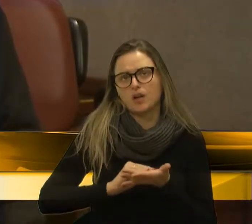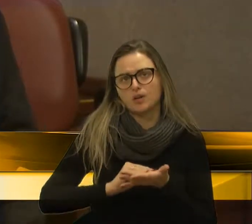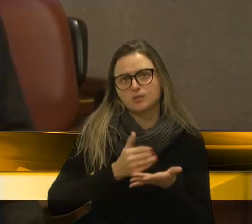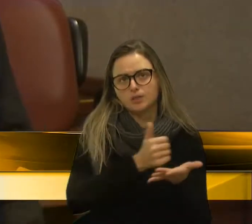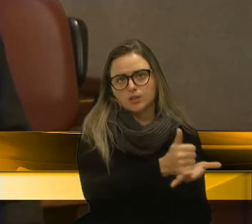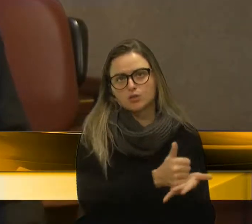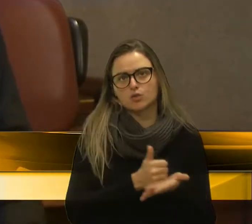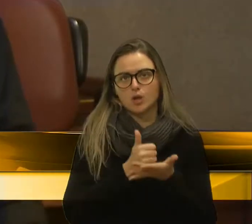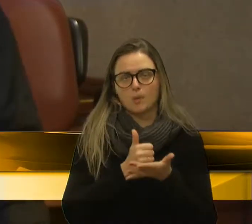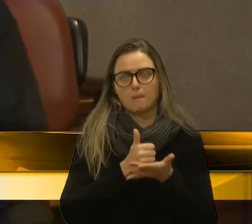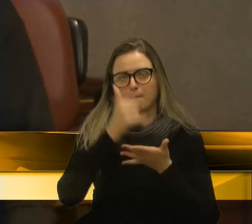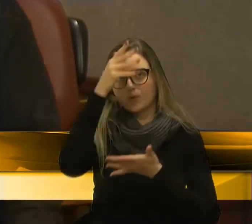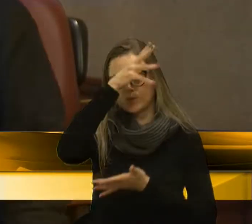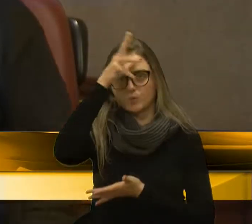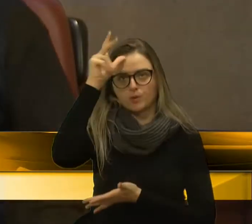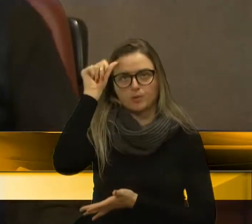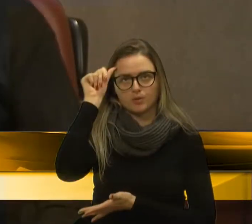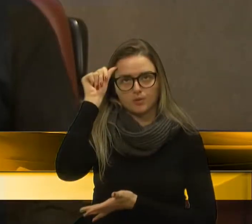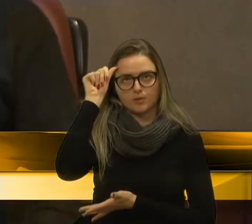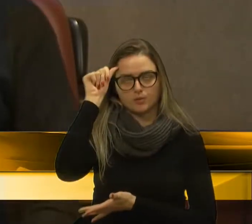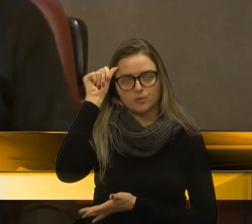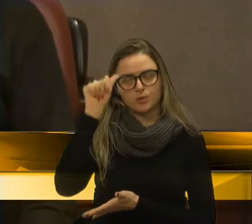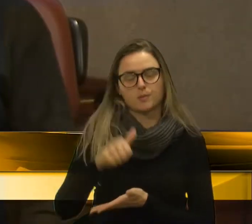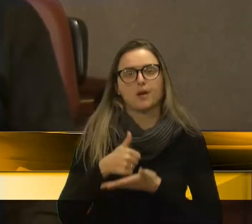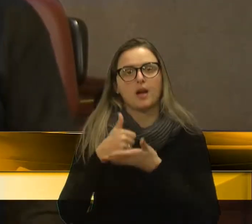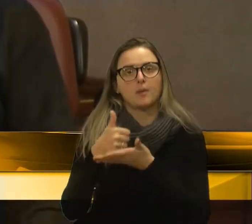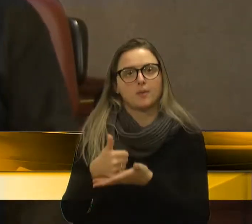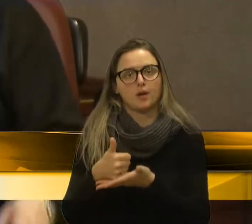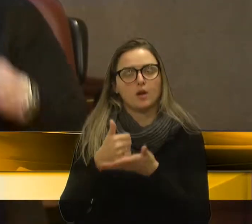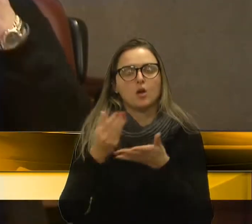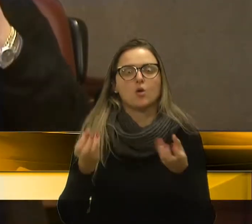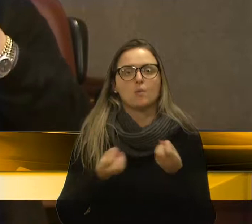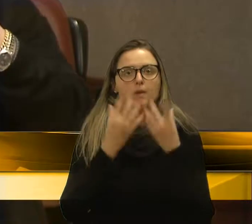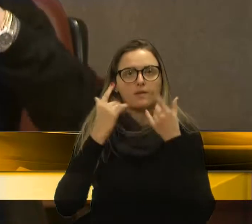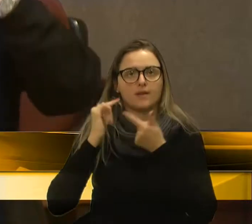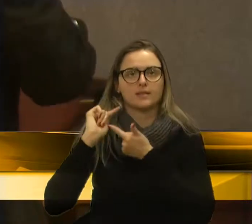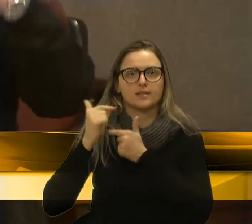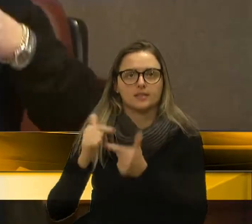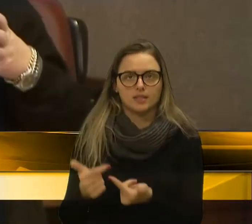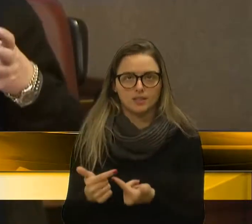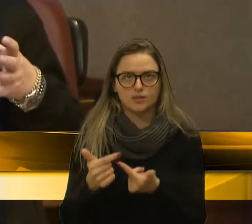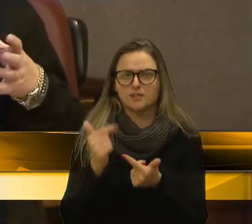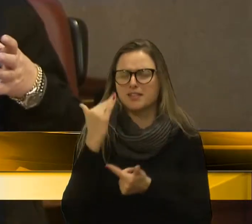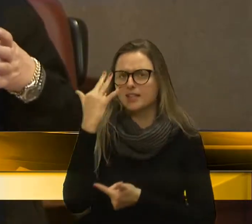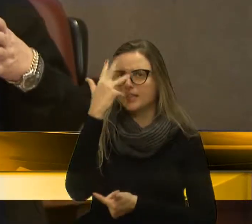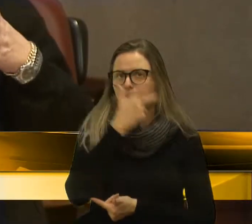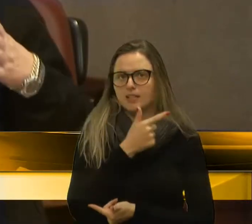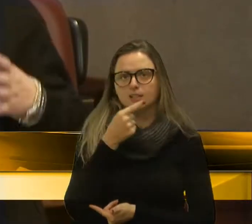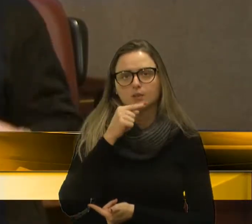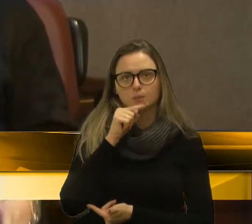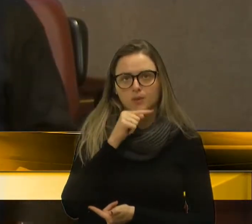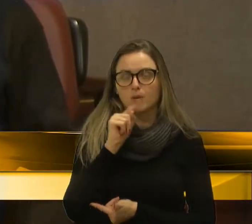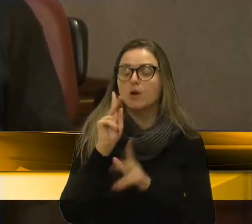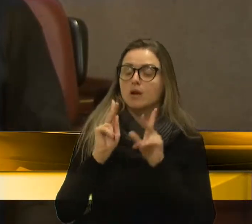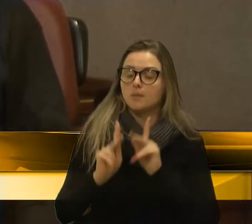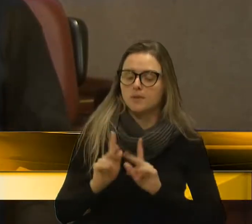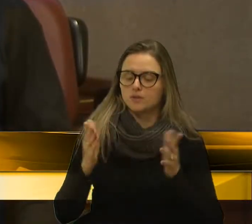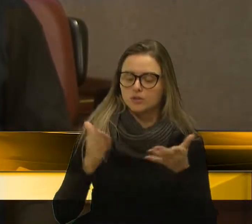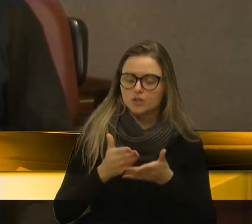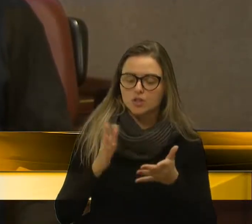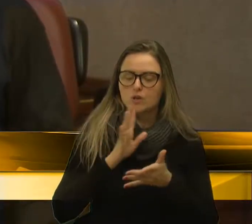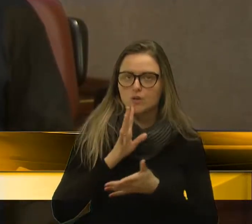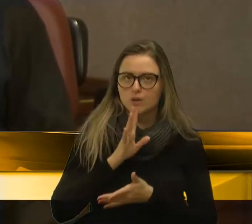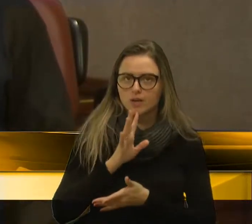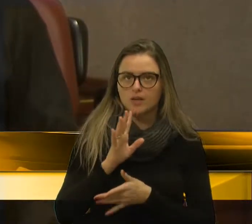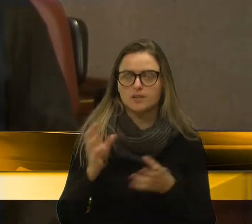oficial do município, para uma festa tradicional, típica, linda. Quem já foi à festa de Vila